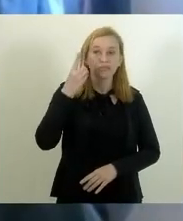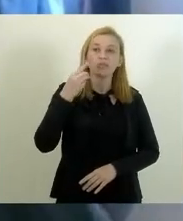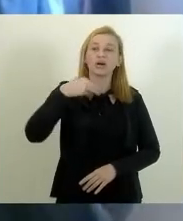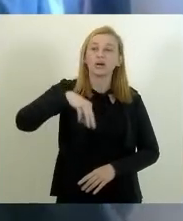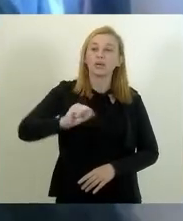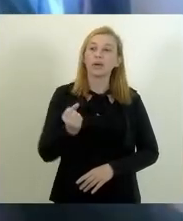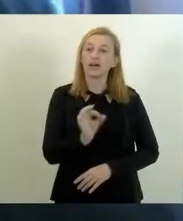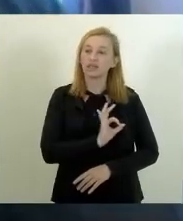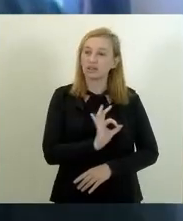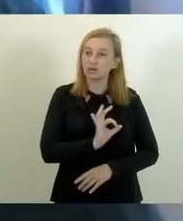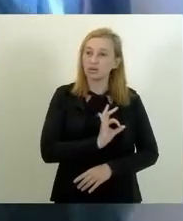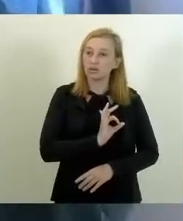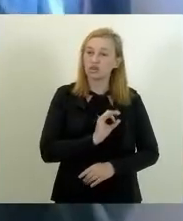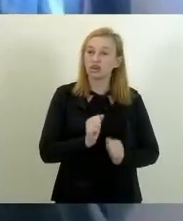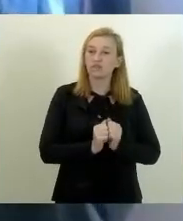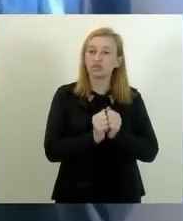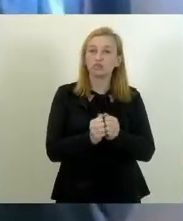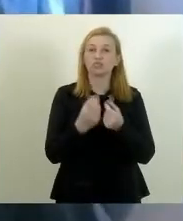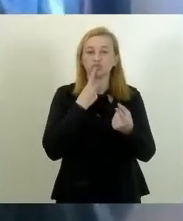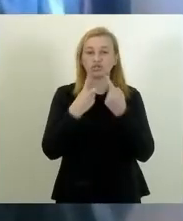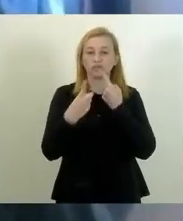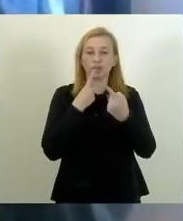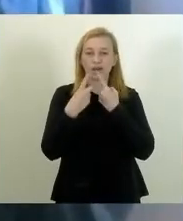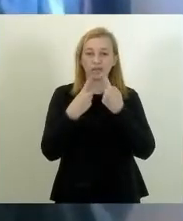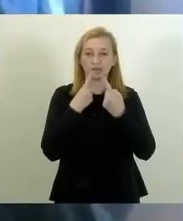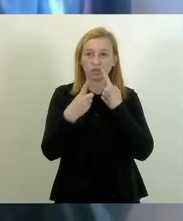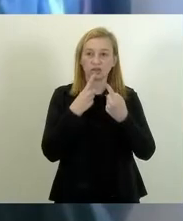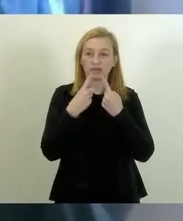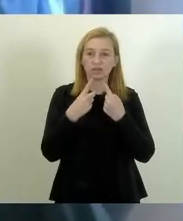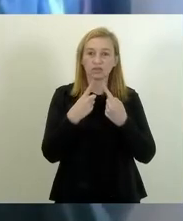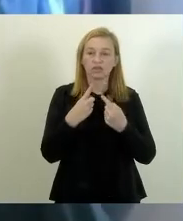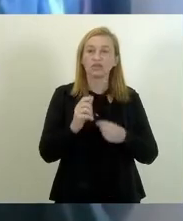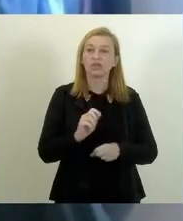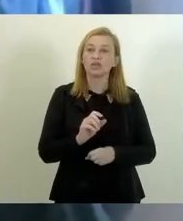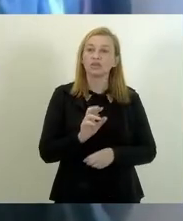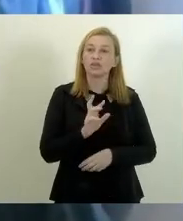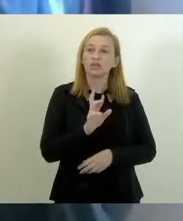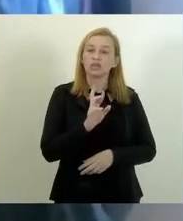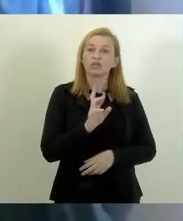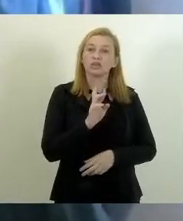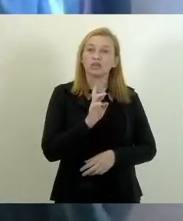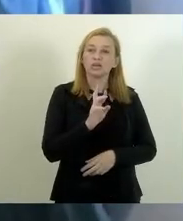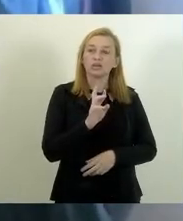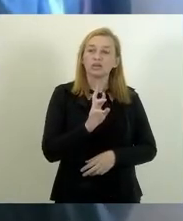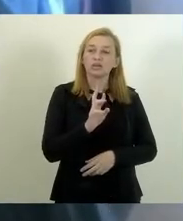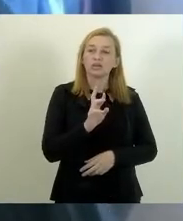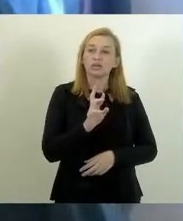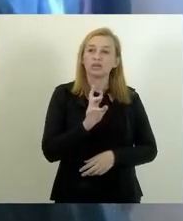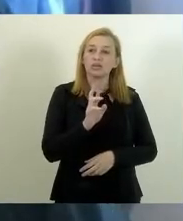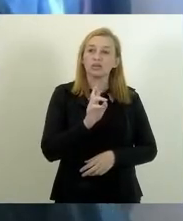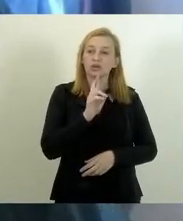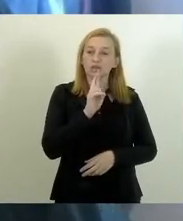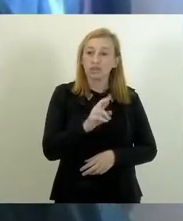manifestações, participamos do debate e o resultado foi essa belíssima vitória.